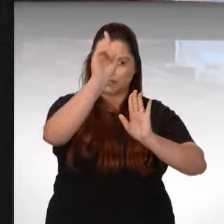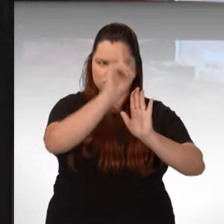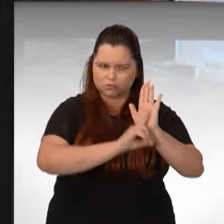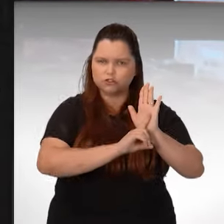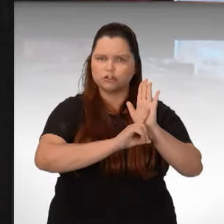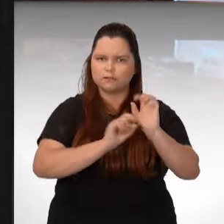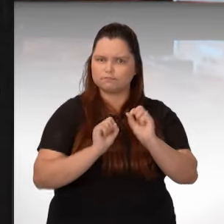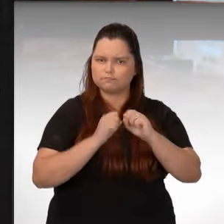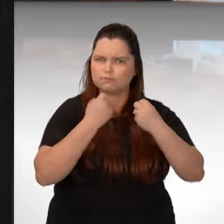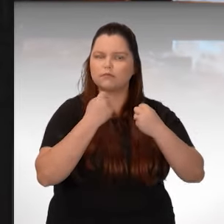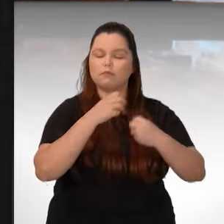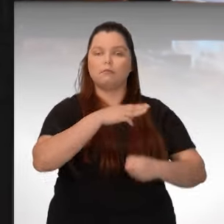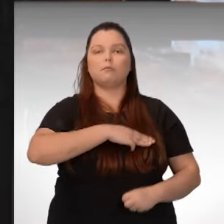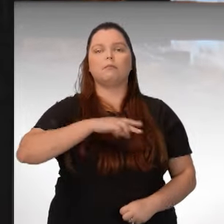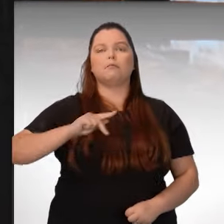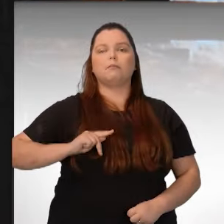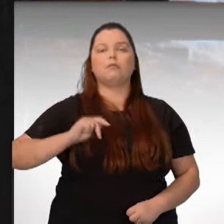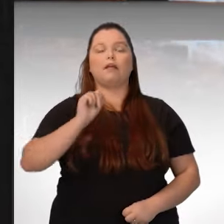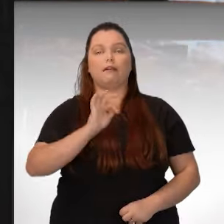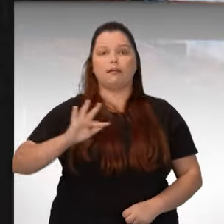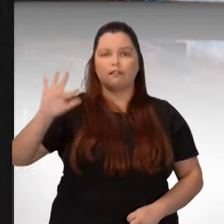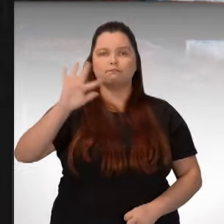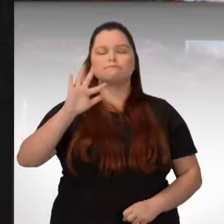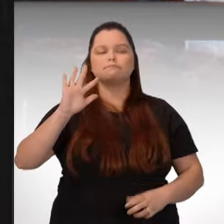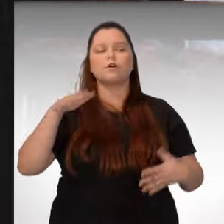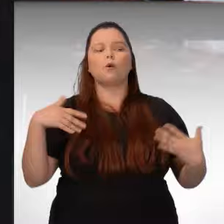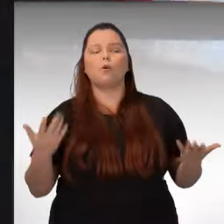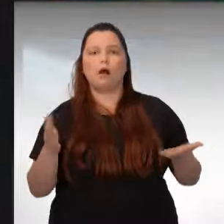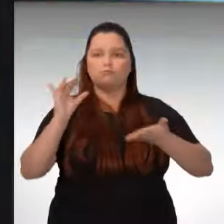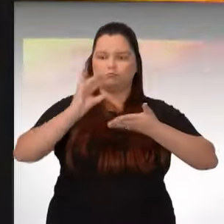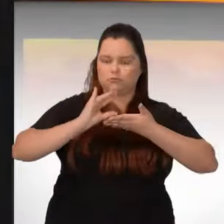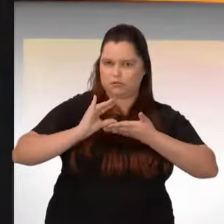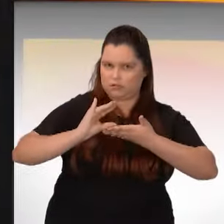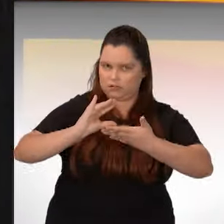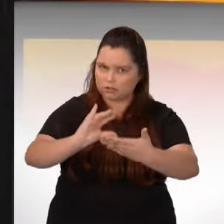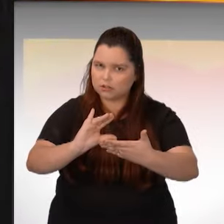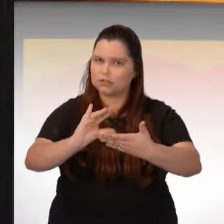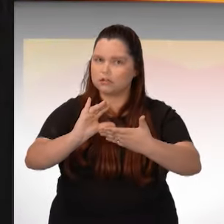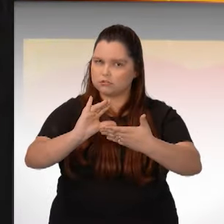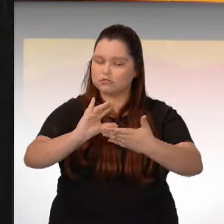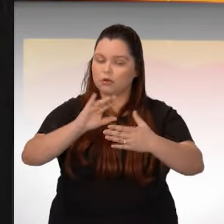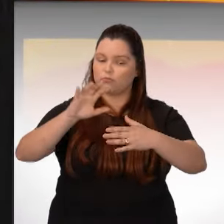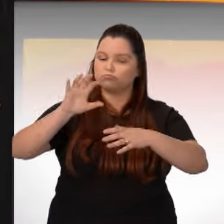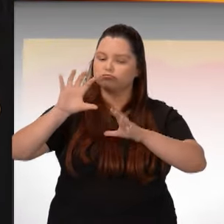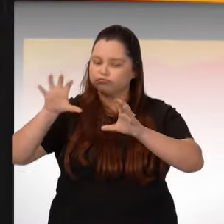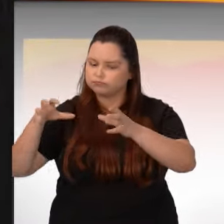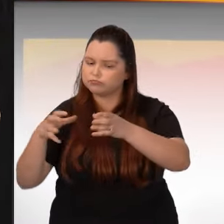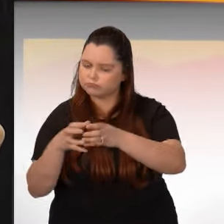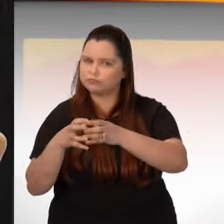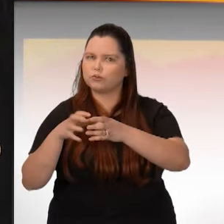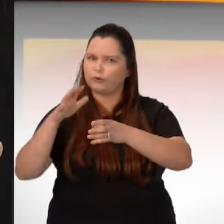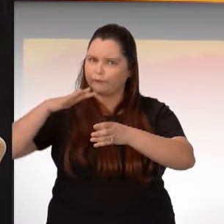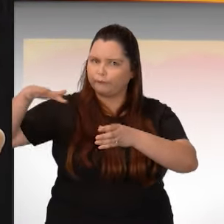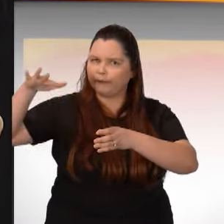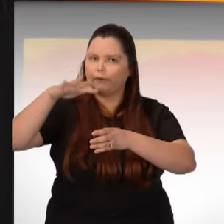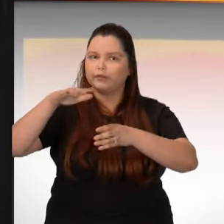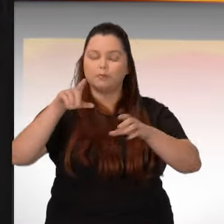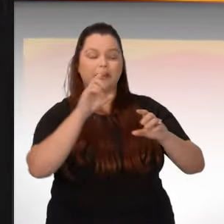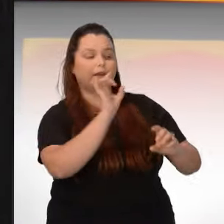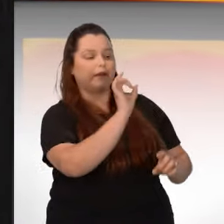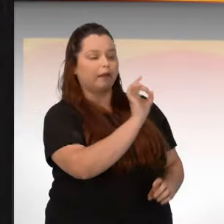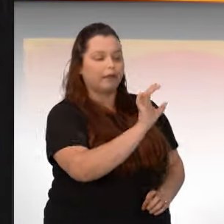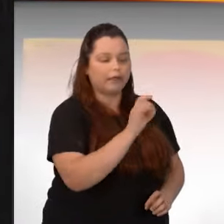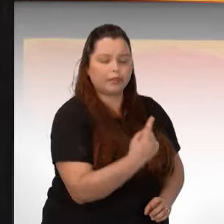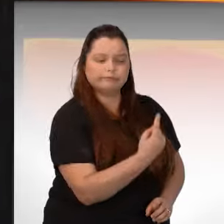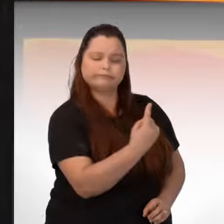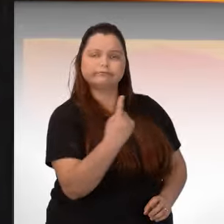dos cidadãos, o MPF atua tanto para garantir indenizações por danos coletivos como por danos